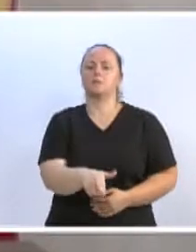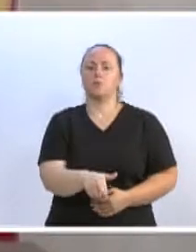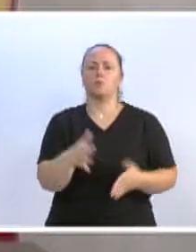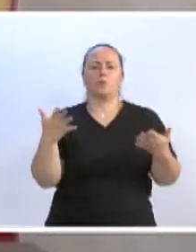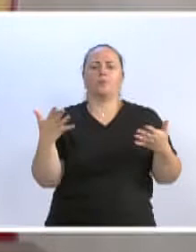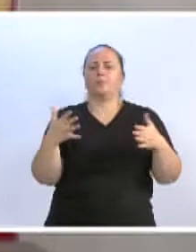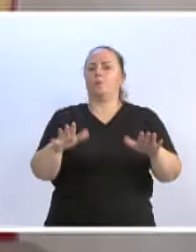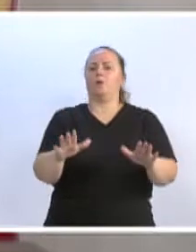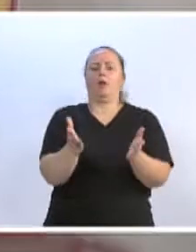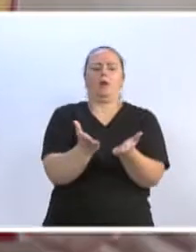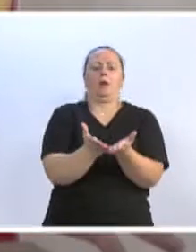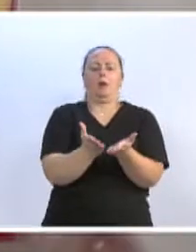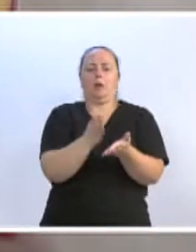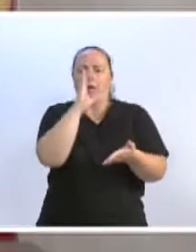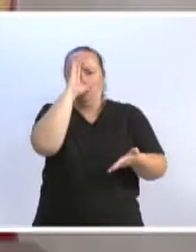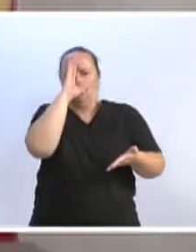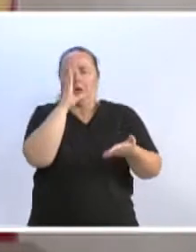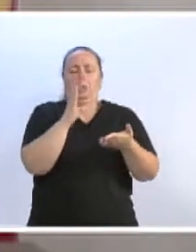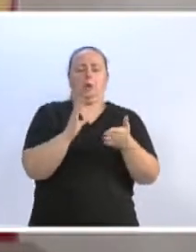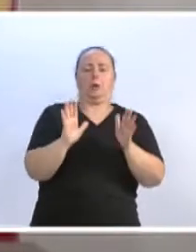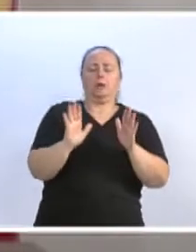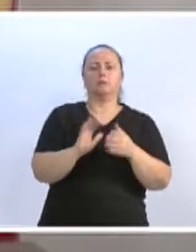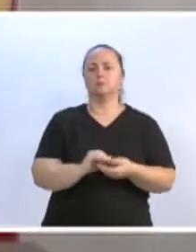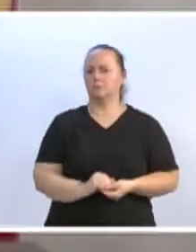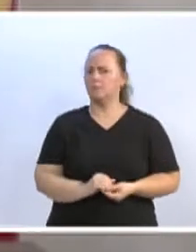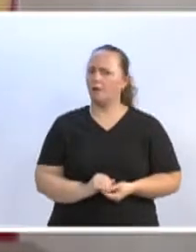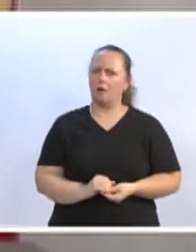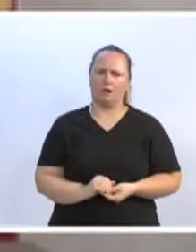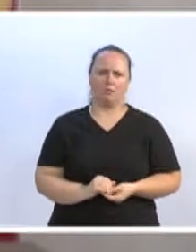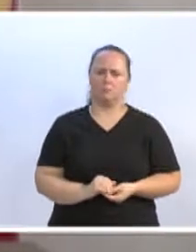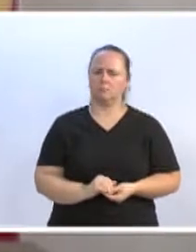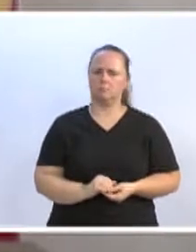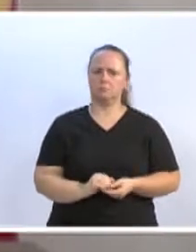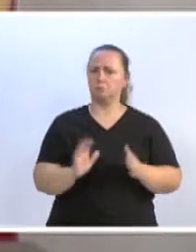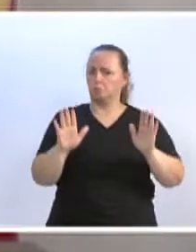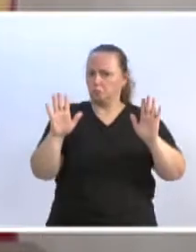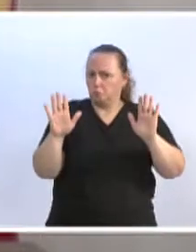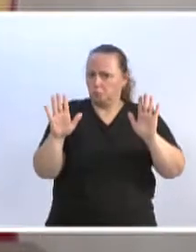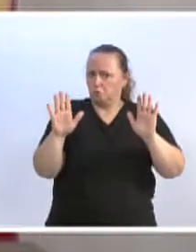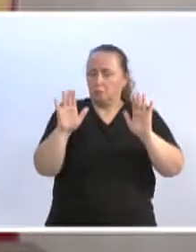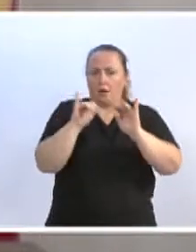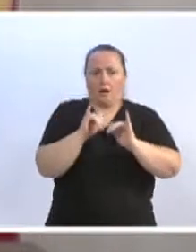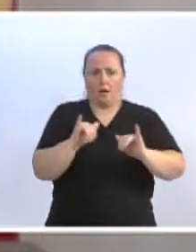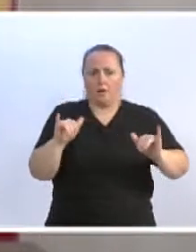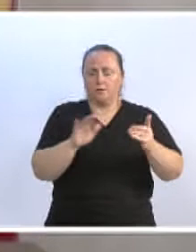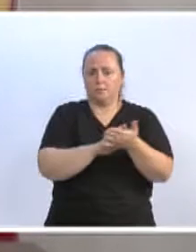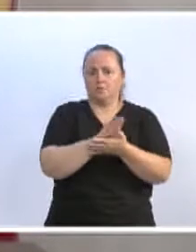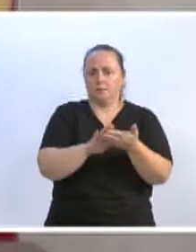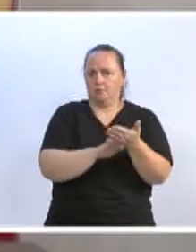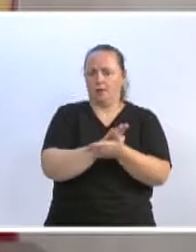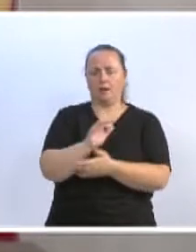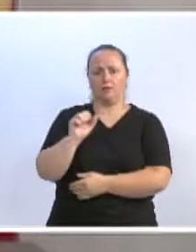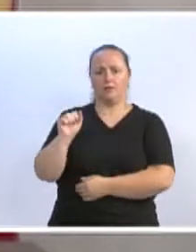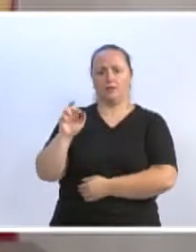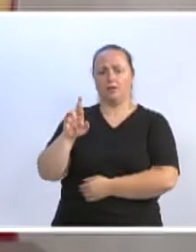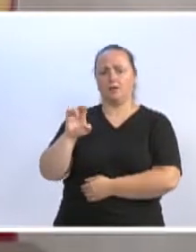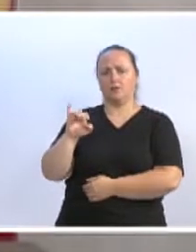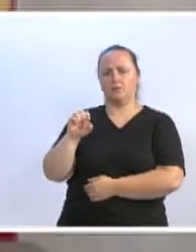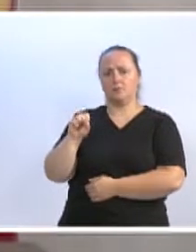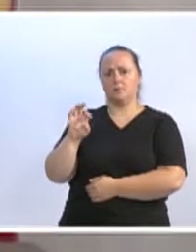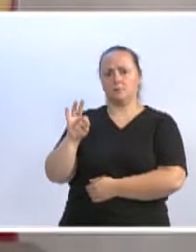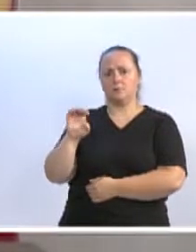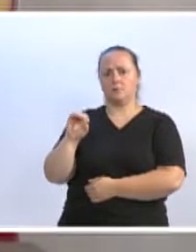crendices. Ora, eu não estou dizendo que Aristóteles e aquilo que está escrito na sua poética é crendice, eu só estou